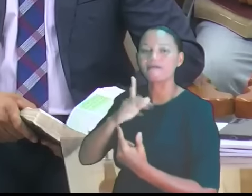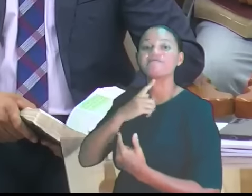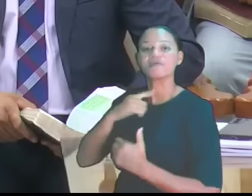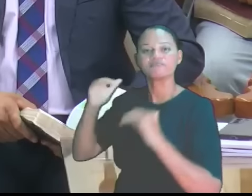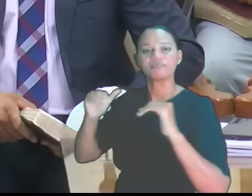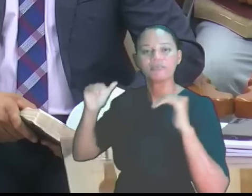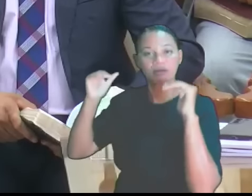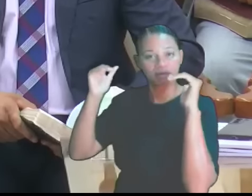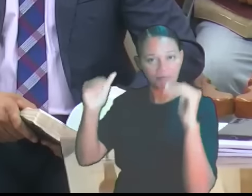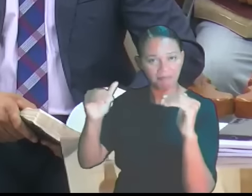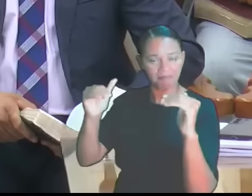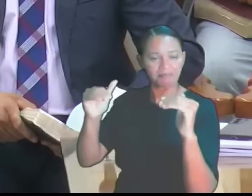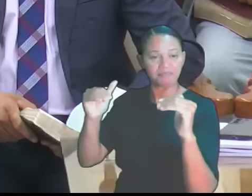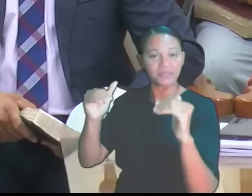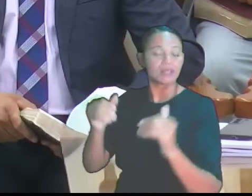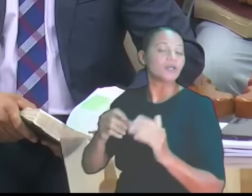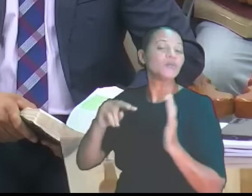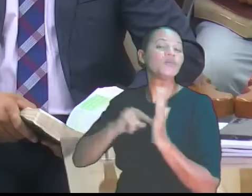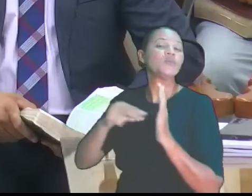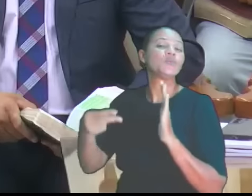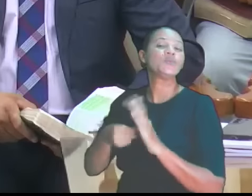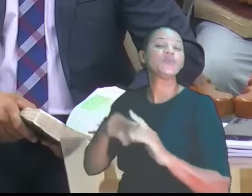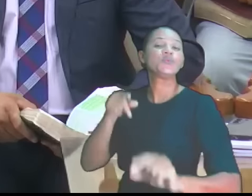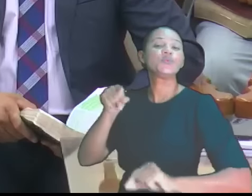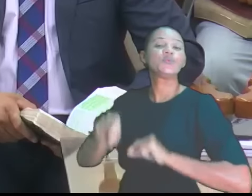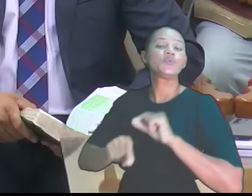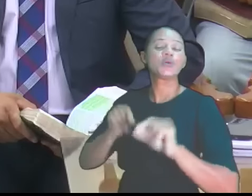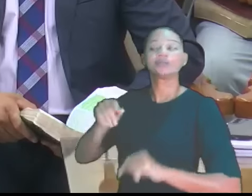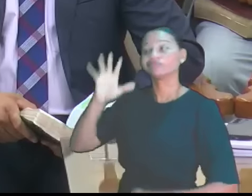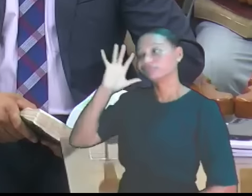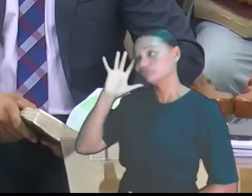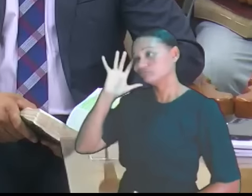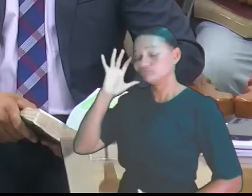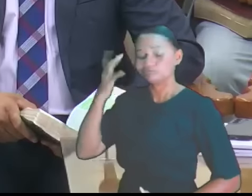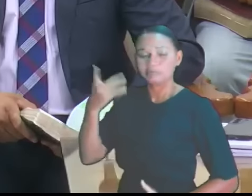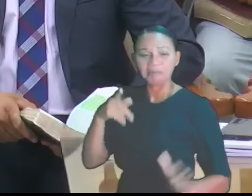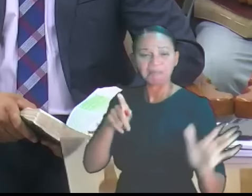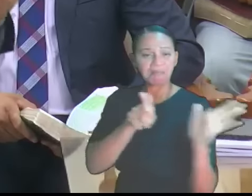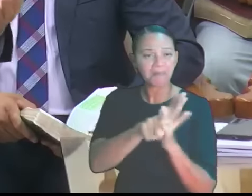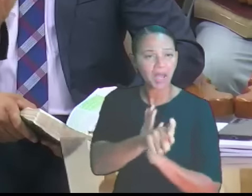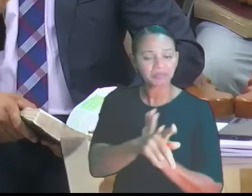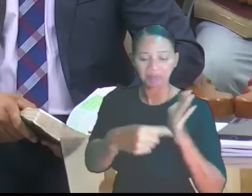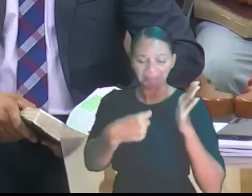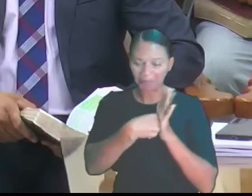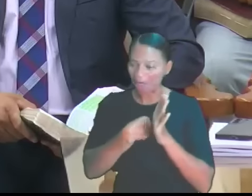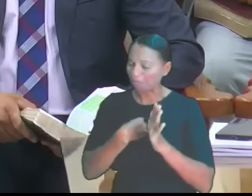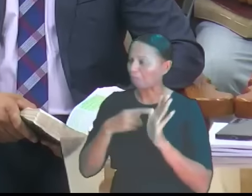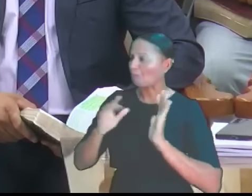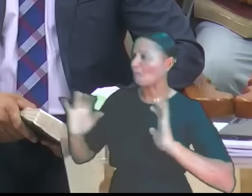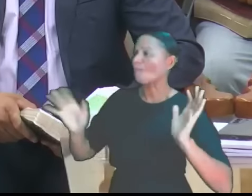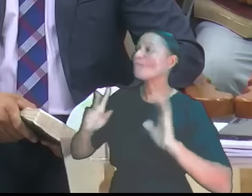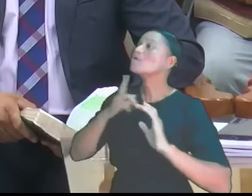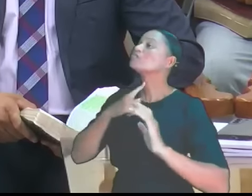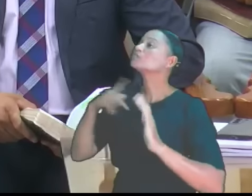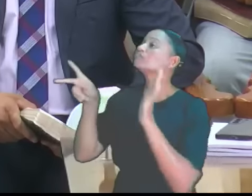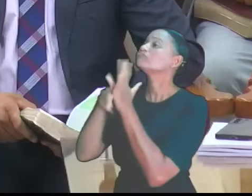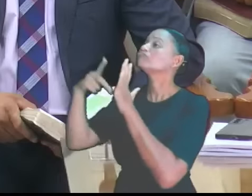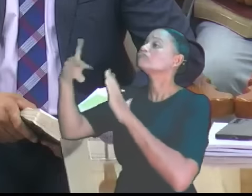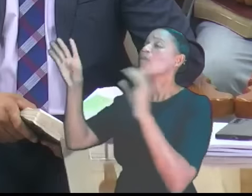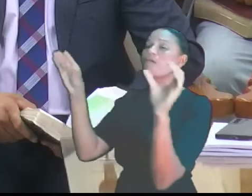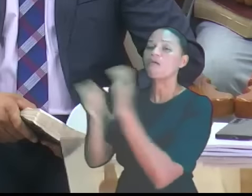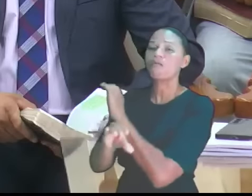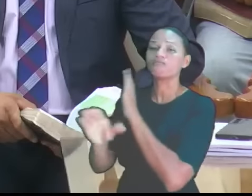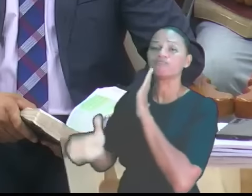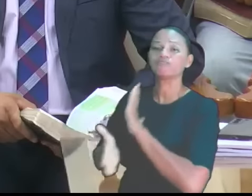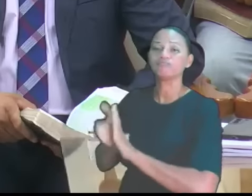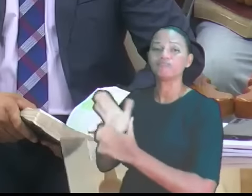soberana. Significa o quê? Quando ele decide sem perguntar para mim nem para você, se é vontade soberana. Deus